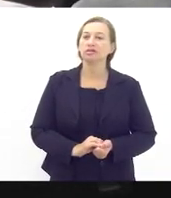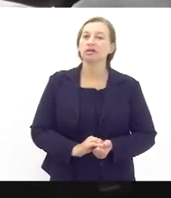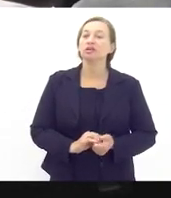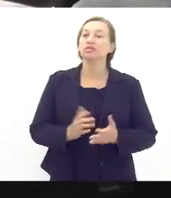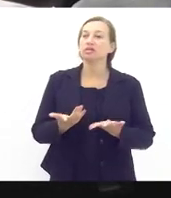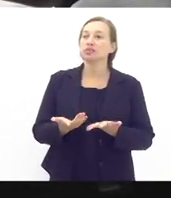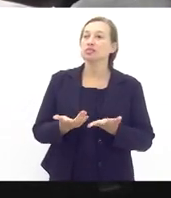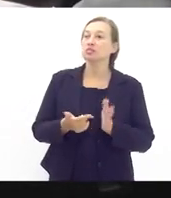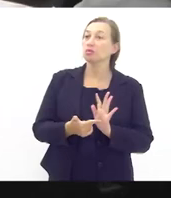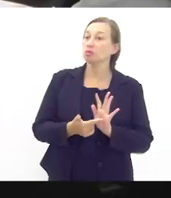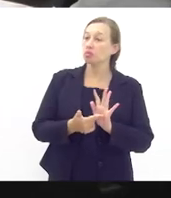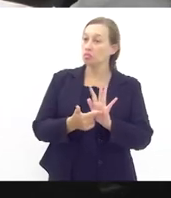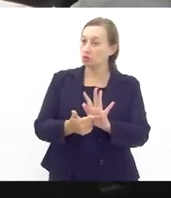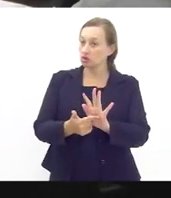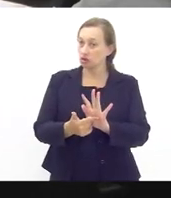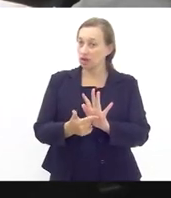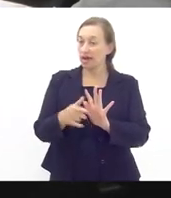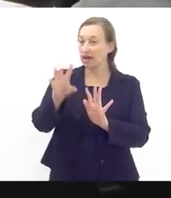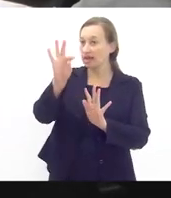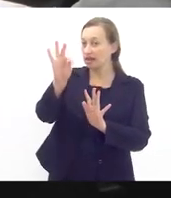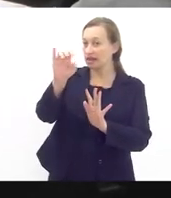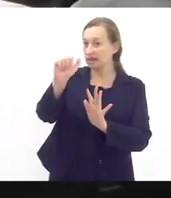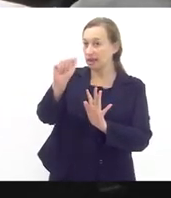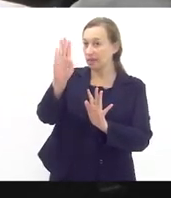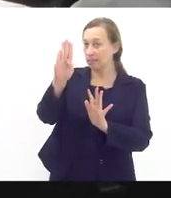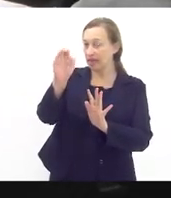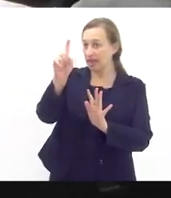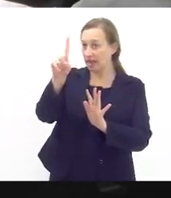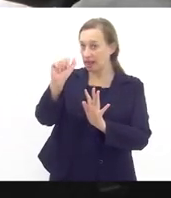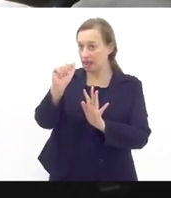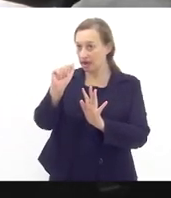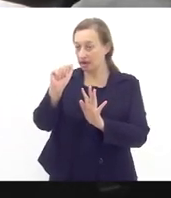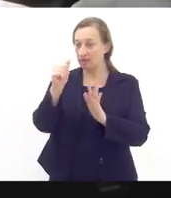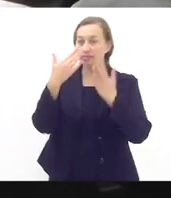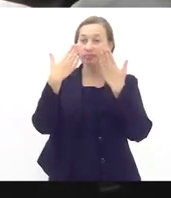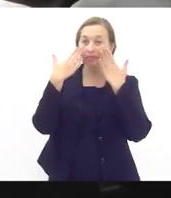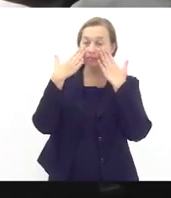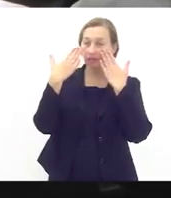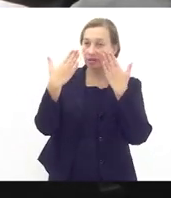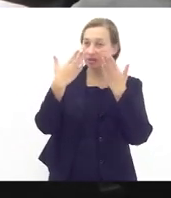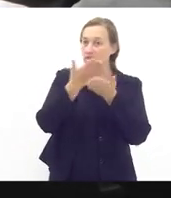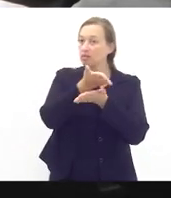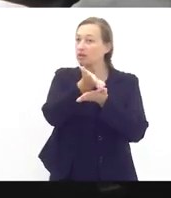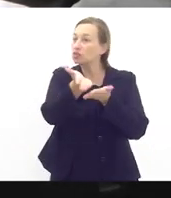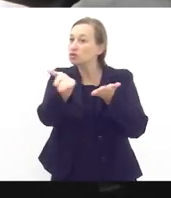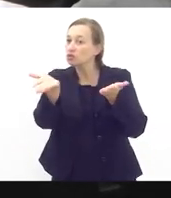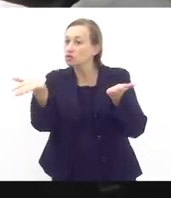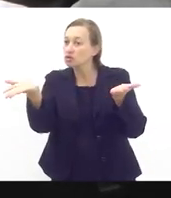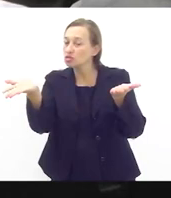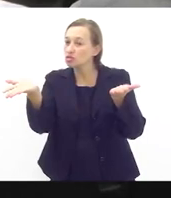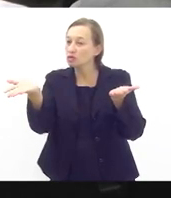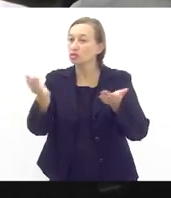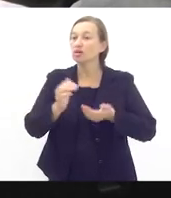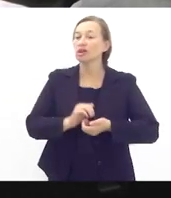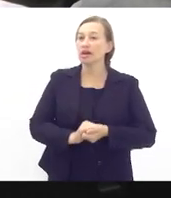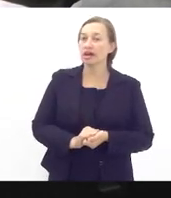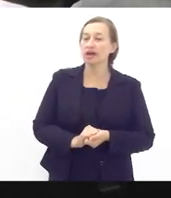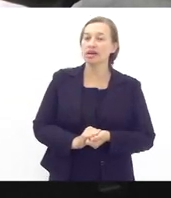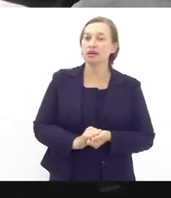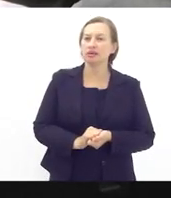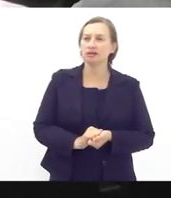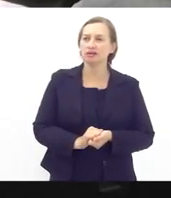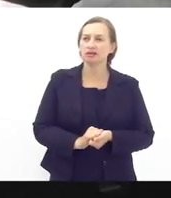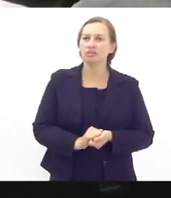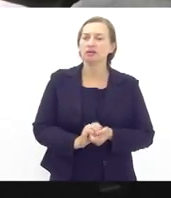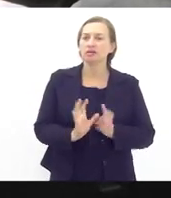disponibilizar essa essa apresentação para todos os senhores vai ficar aqui sobre a responsabilidade